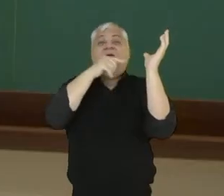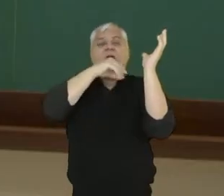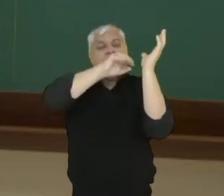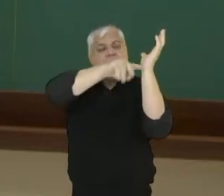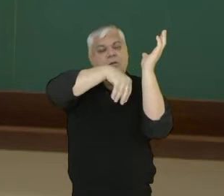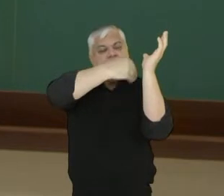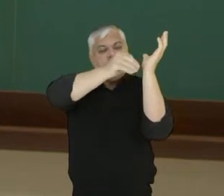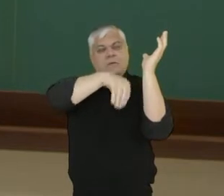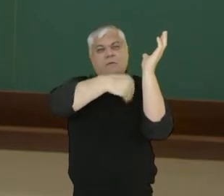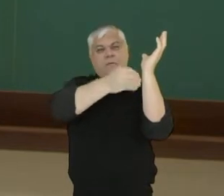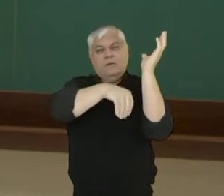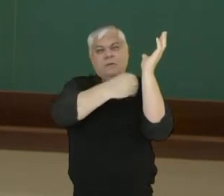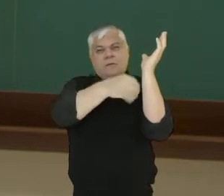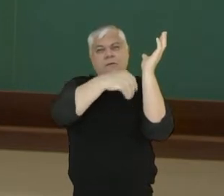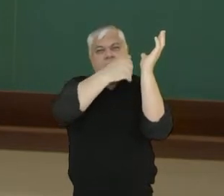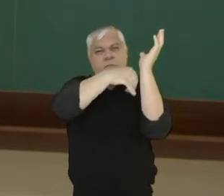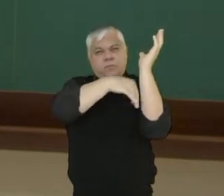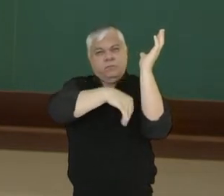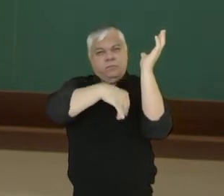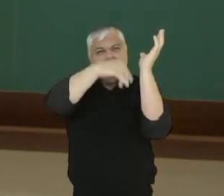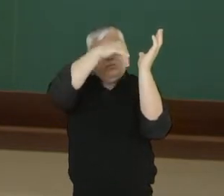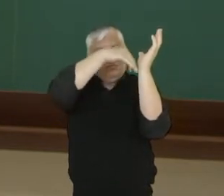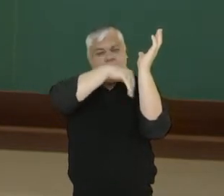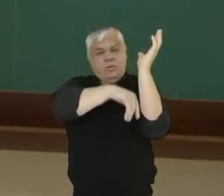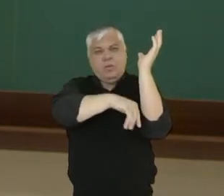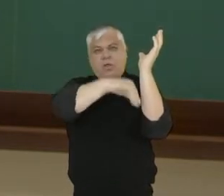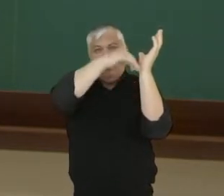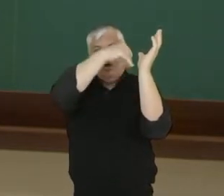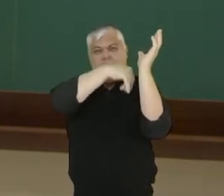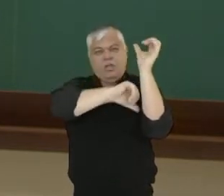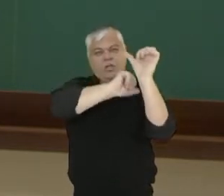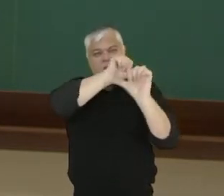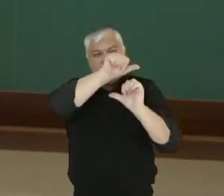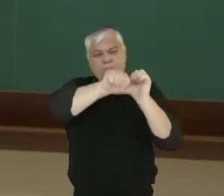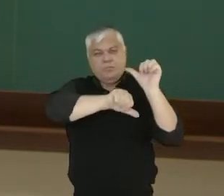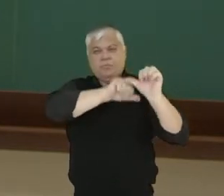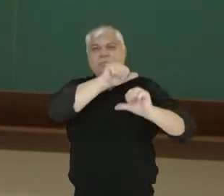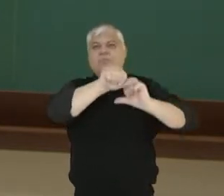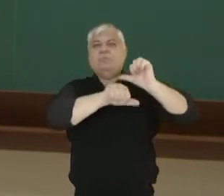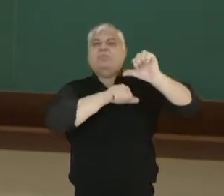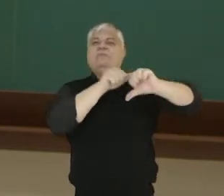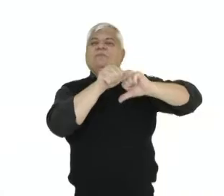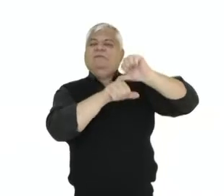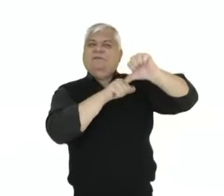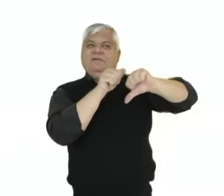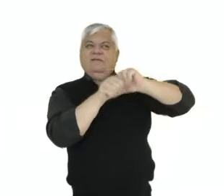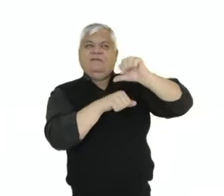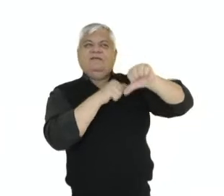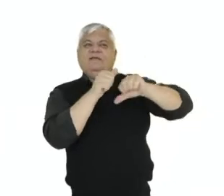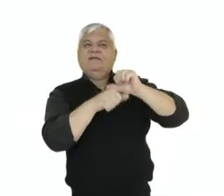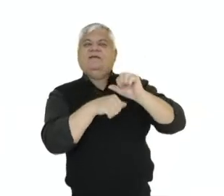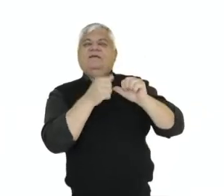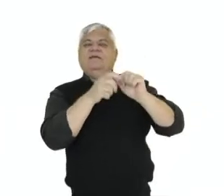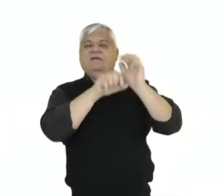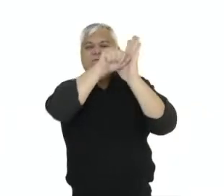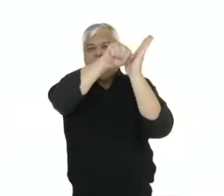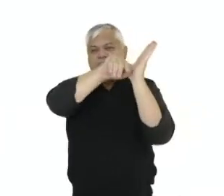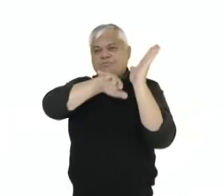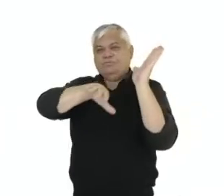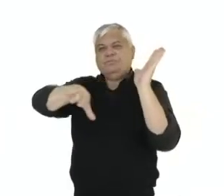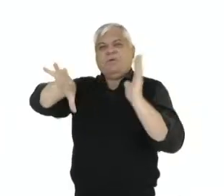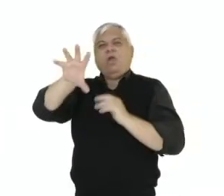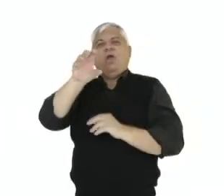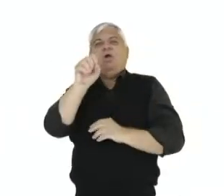nosso objetivo de como é que é feito isso, ela transforma em hidratos de carbono, certo? E libera como parte disso